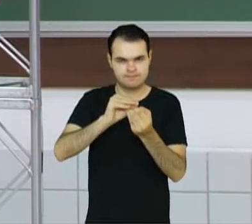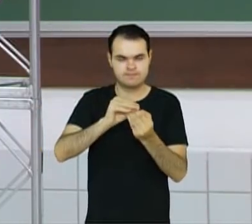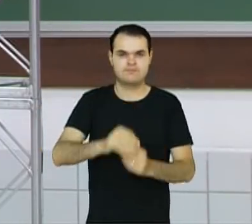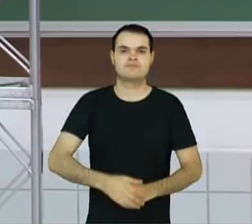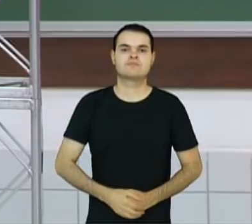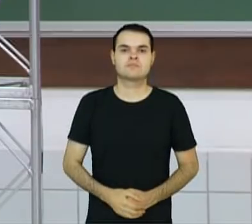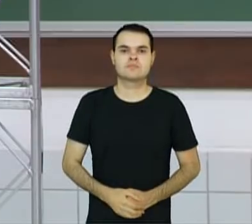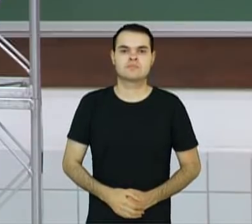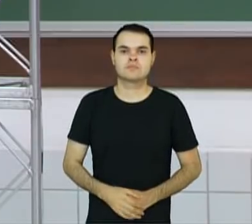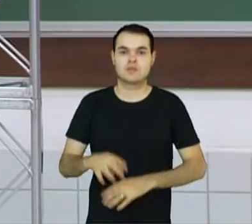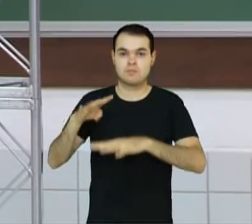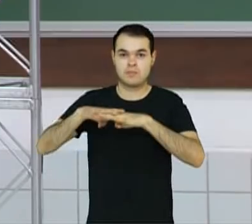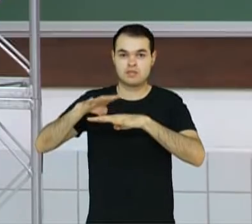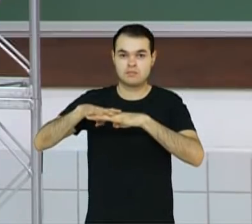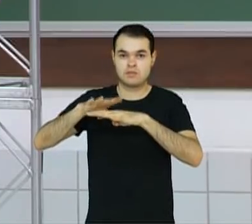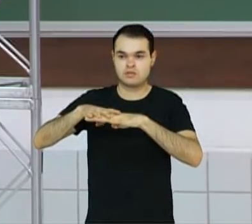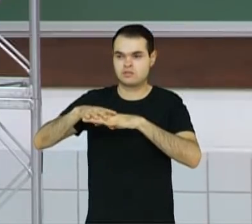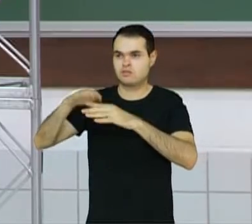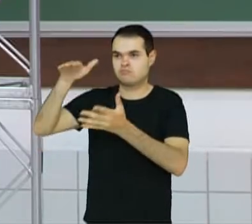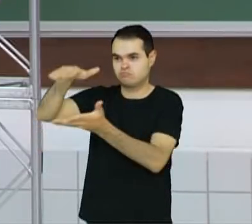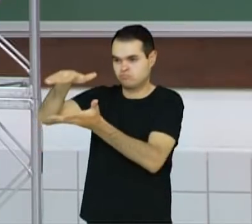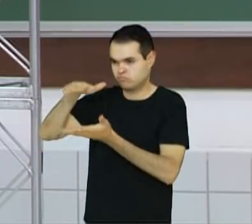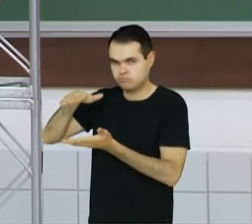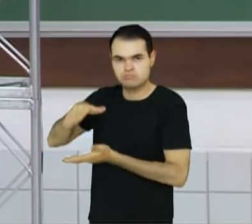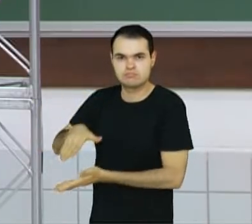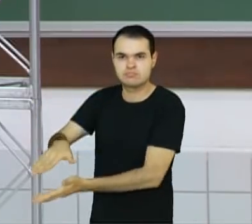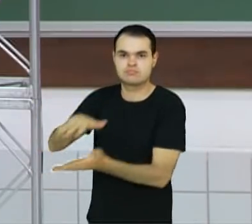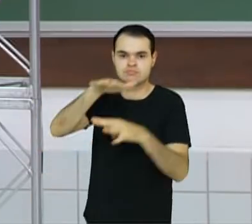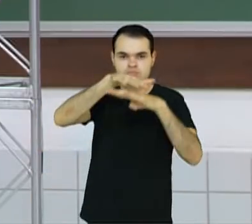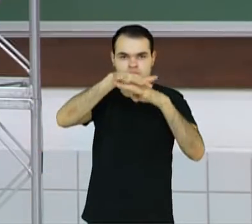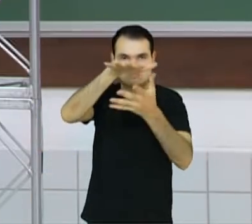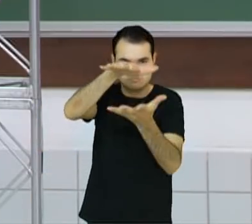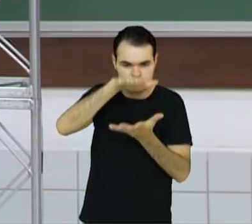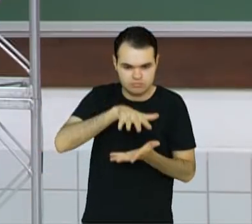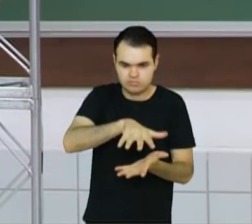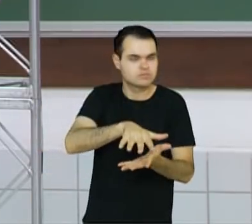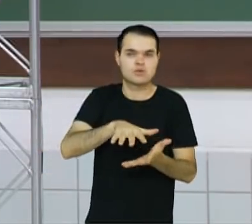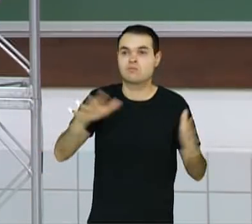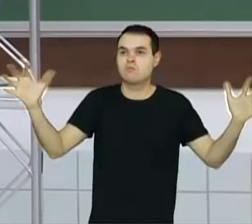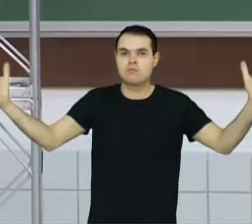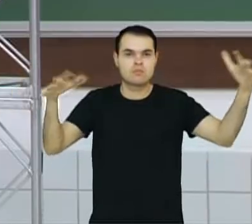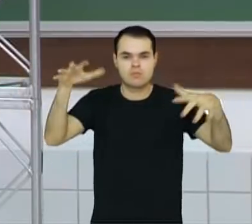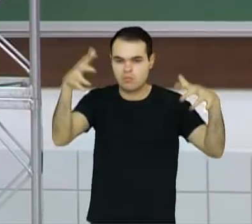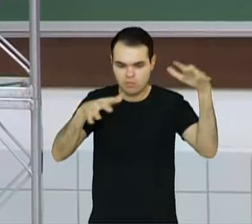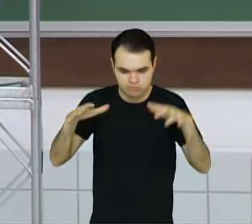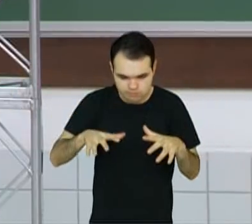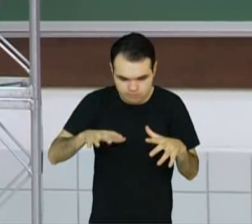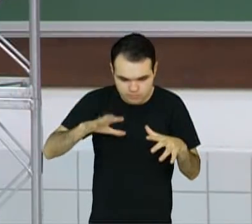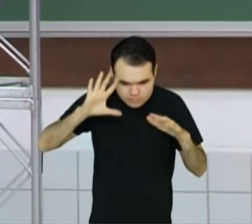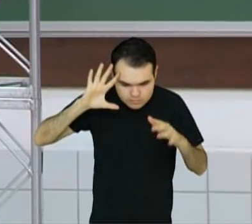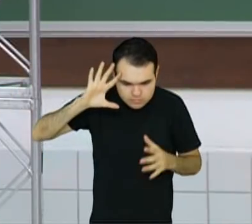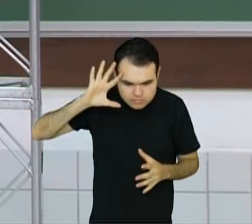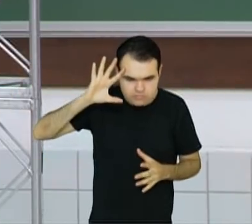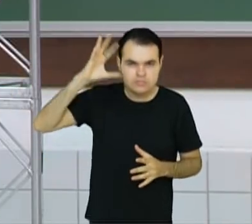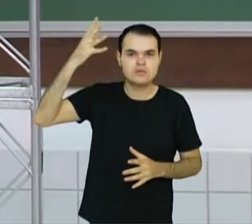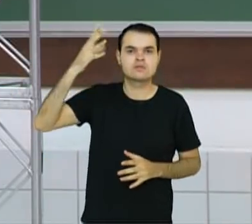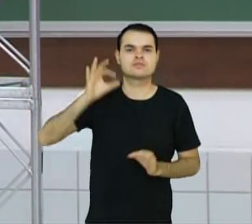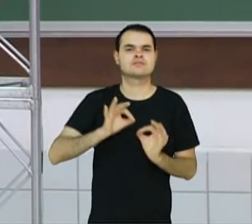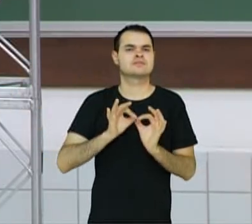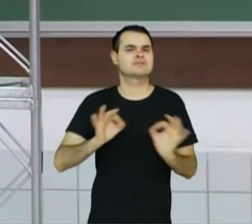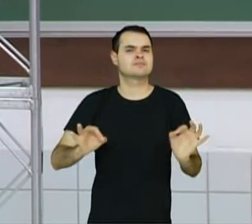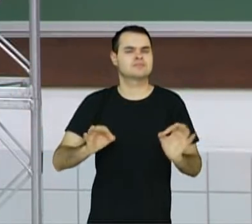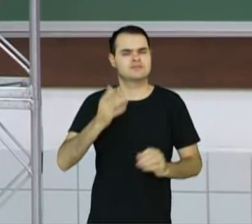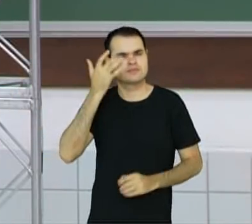da matemática não pode ser engavetada. A gente usa todos os conteúdos para tentar resolver, chegar na solução da maneira mais simples possível, tá bom?